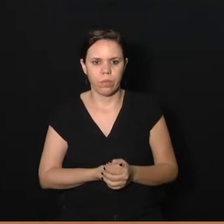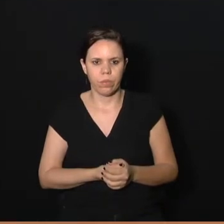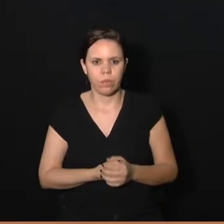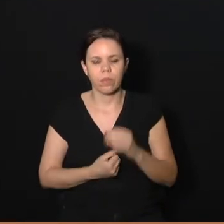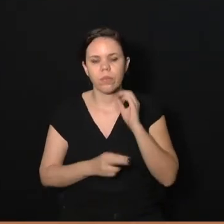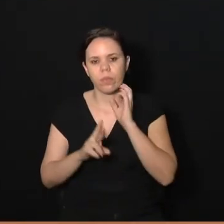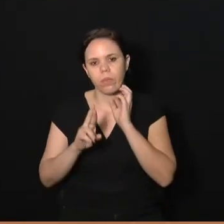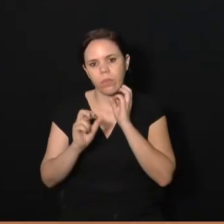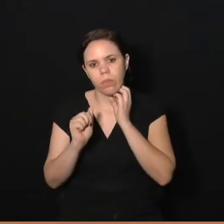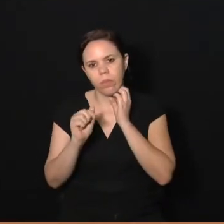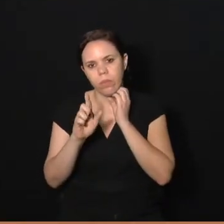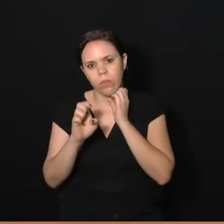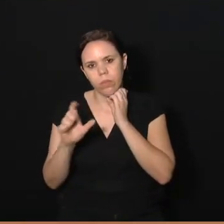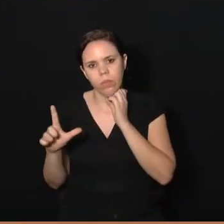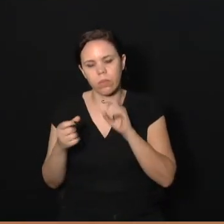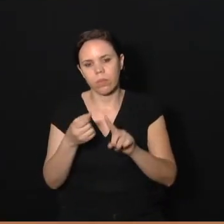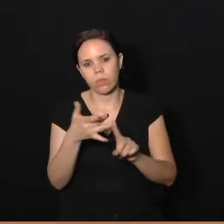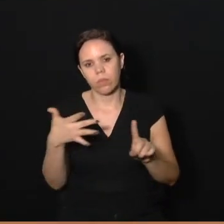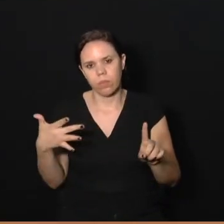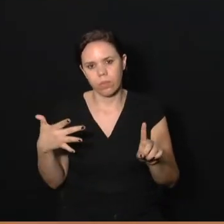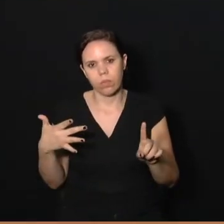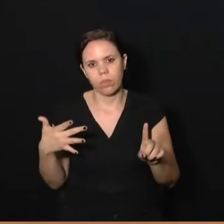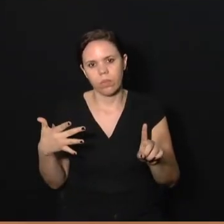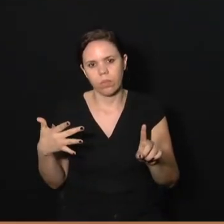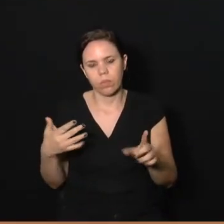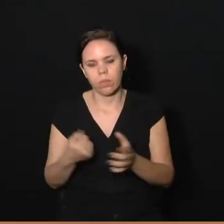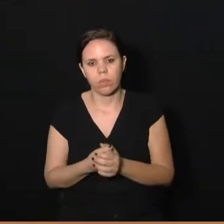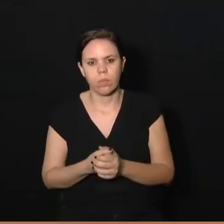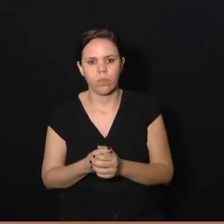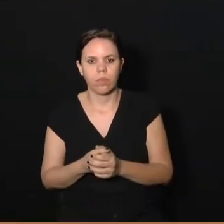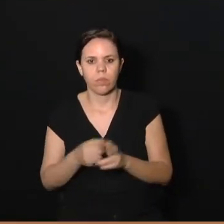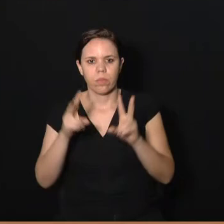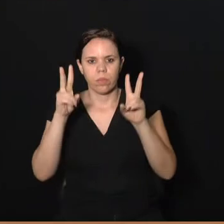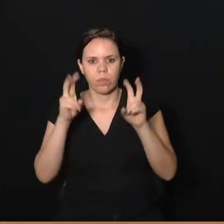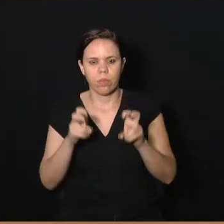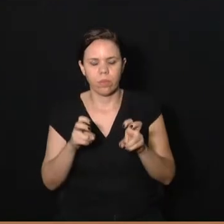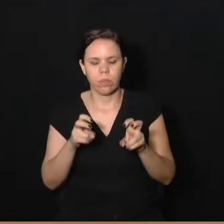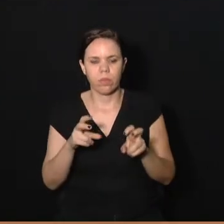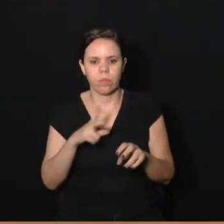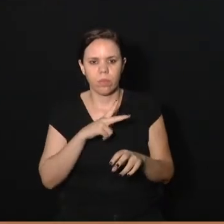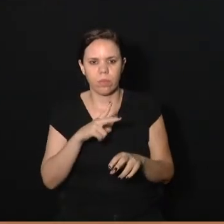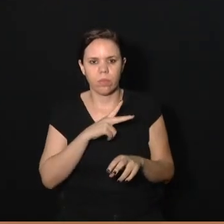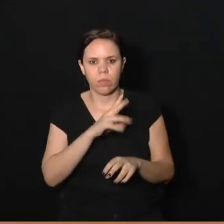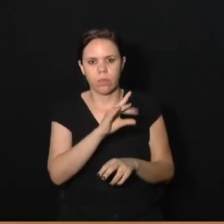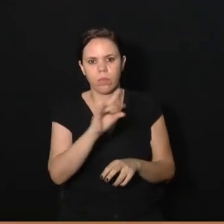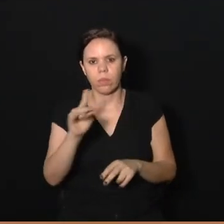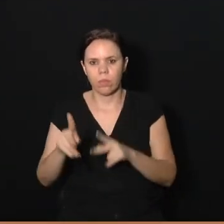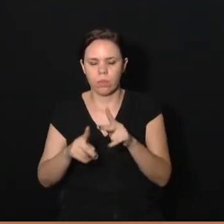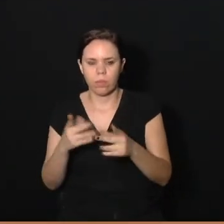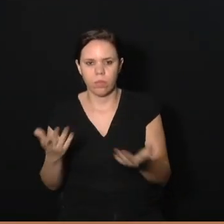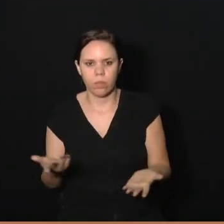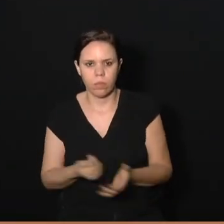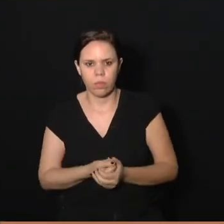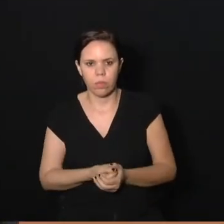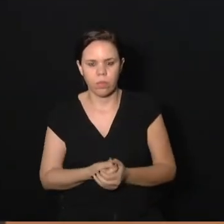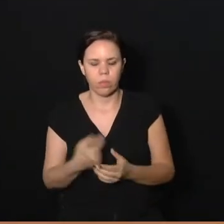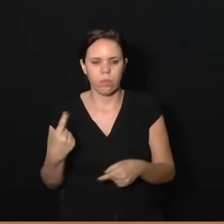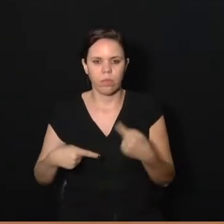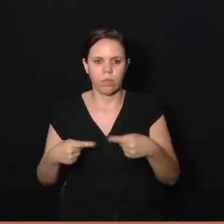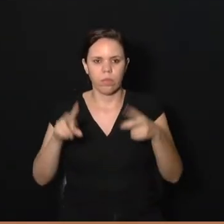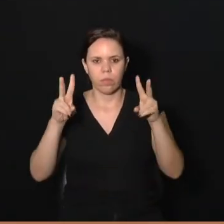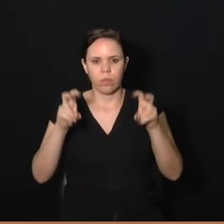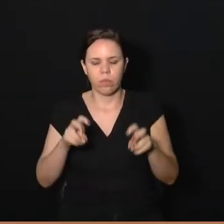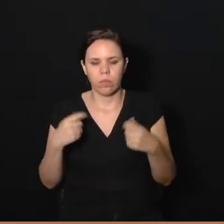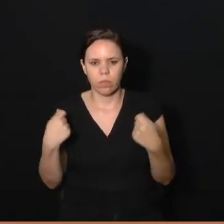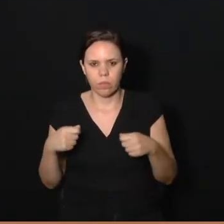também possa explanar um pouquinho, e a Clarissa também, a respeito da questão da privacidade, né? Que é um debate que precisa ser